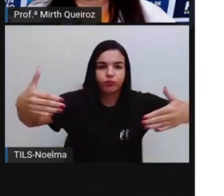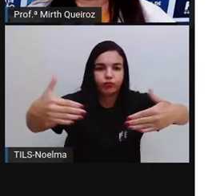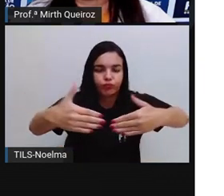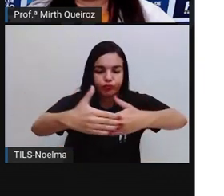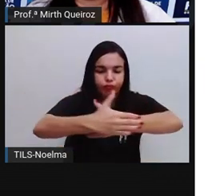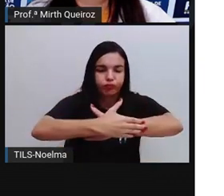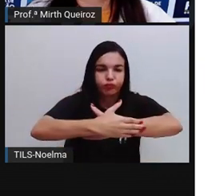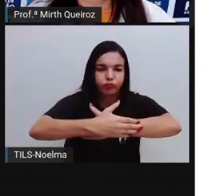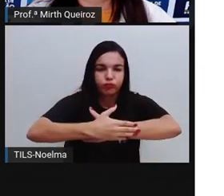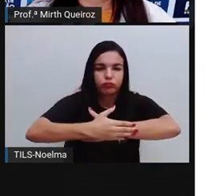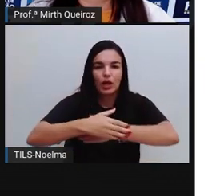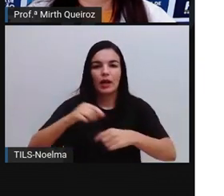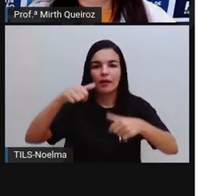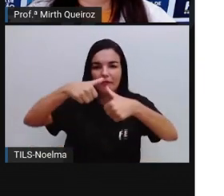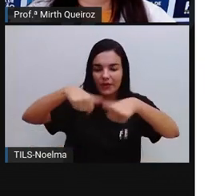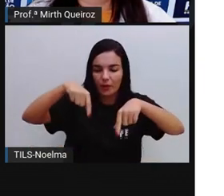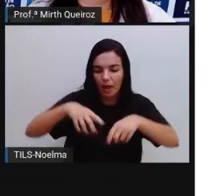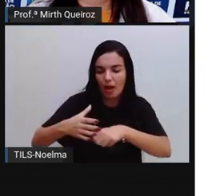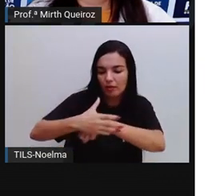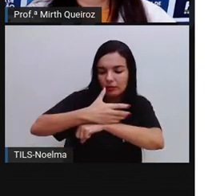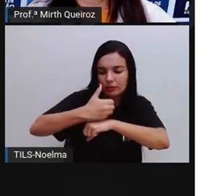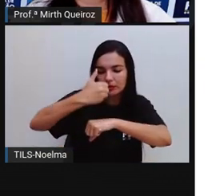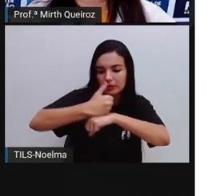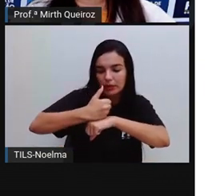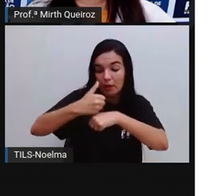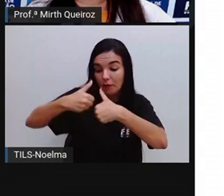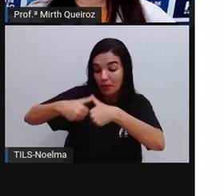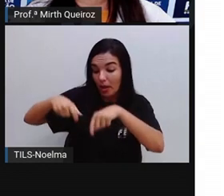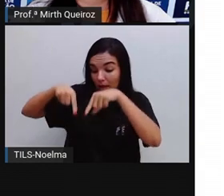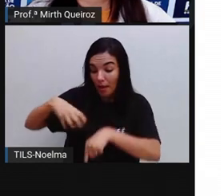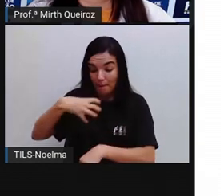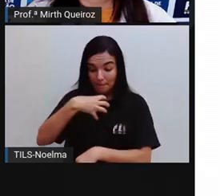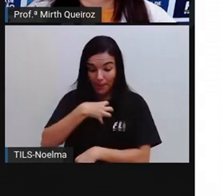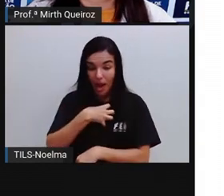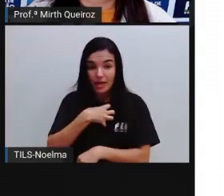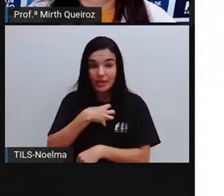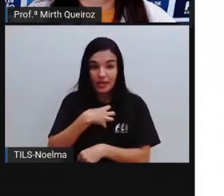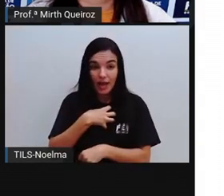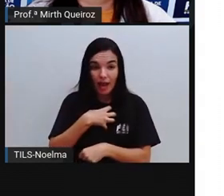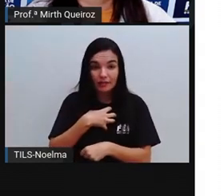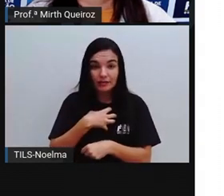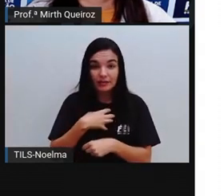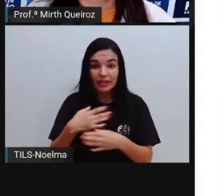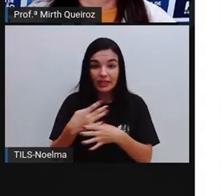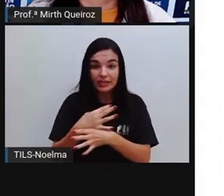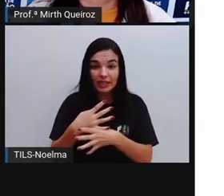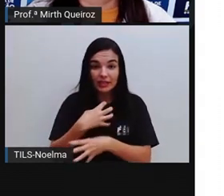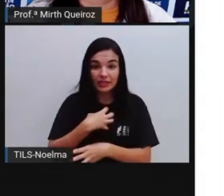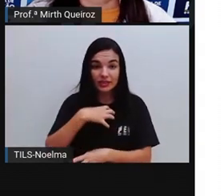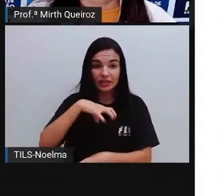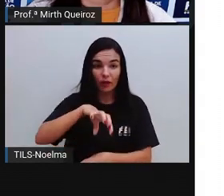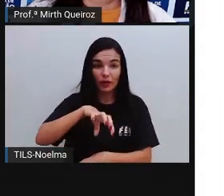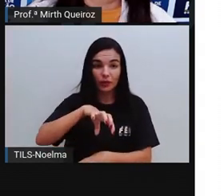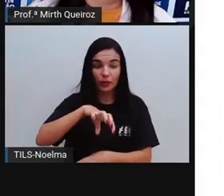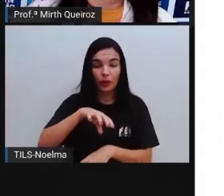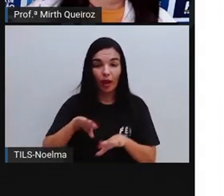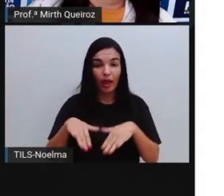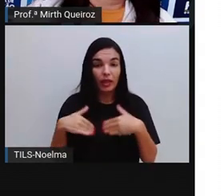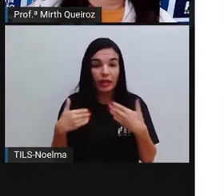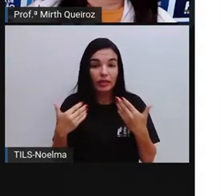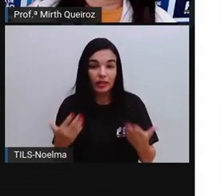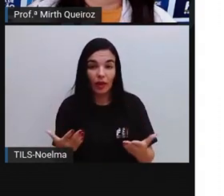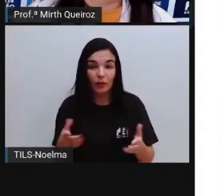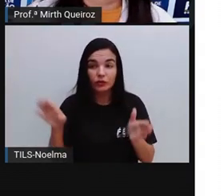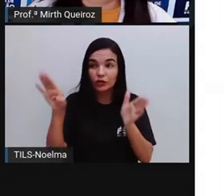colonizadores, instalando-se na Bahia e, mais precisamente, em Salvador. Ou seja, após